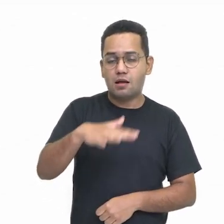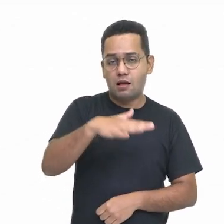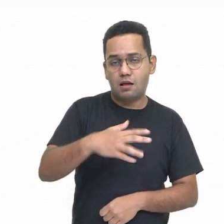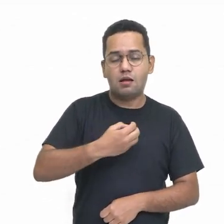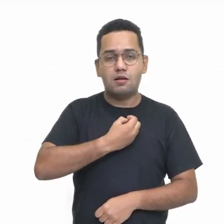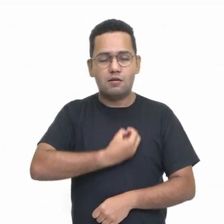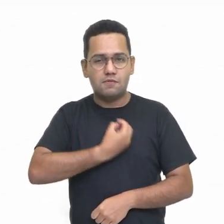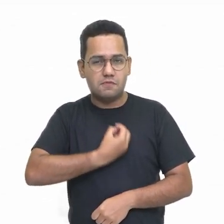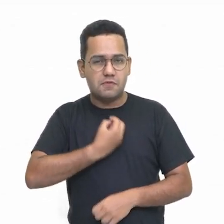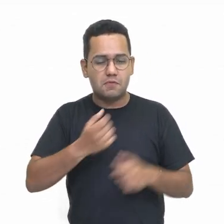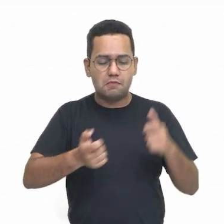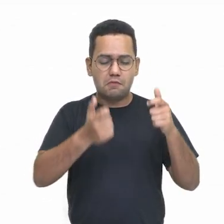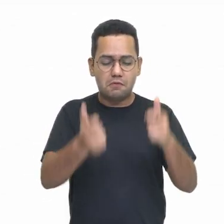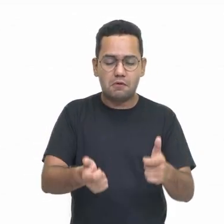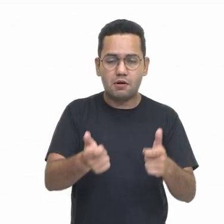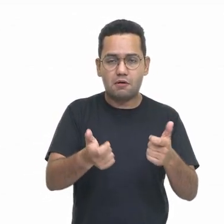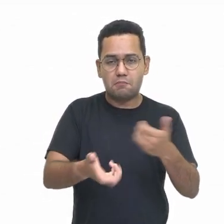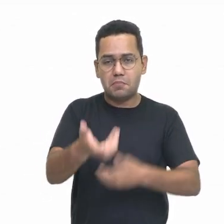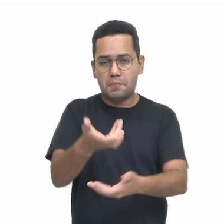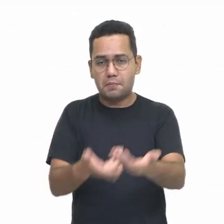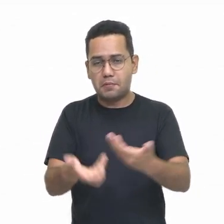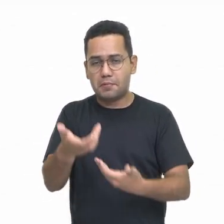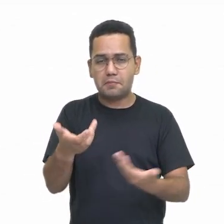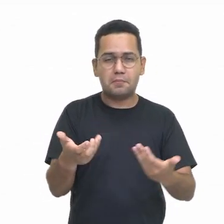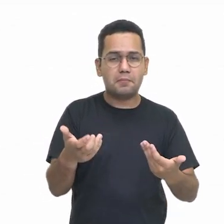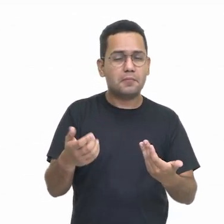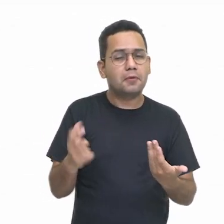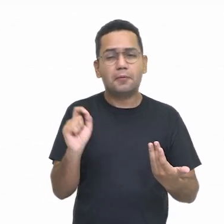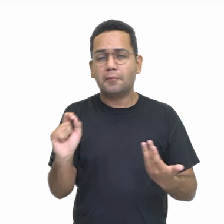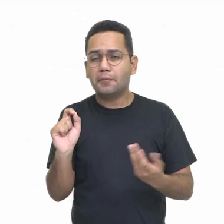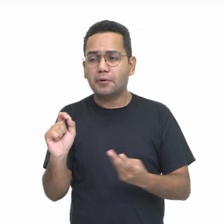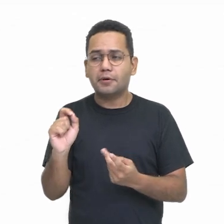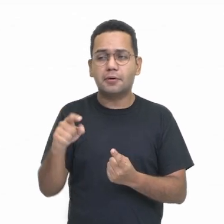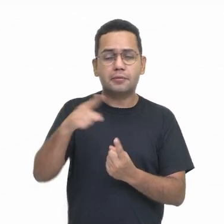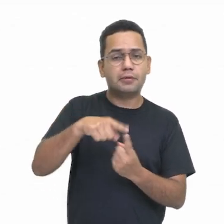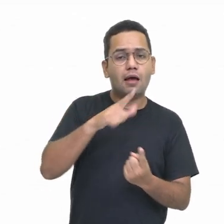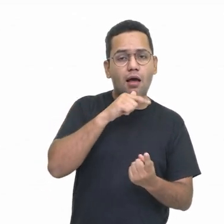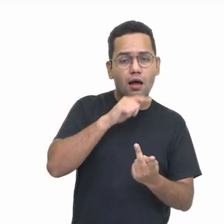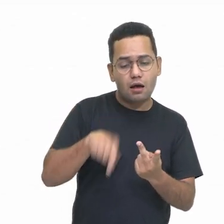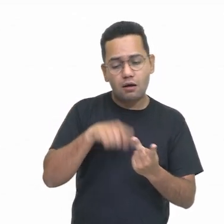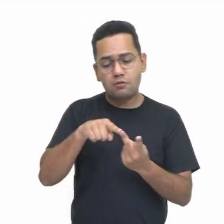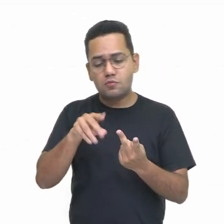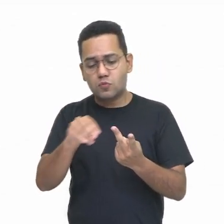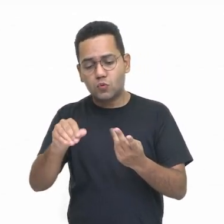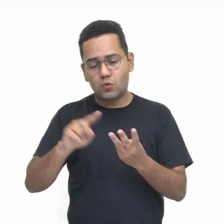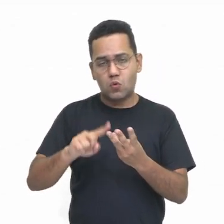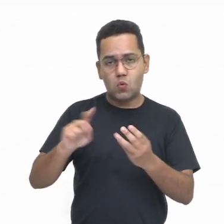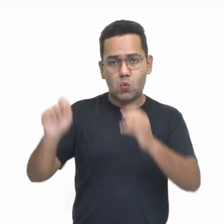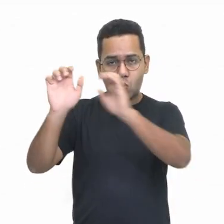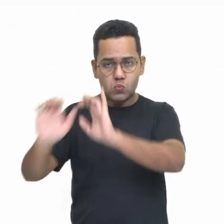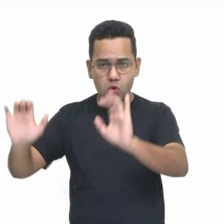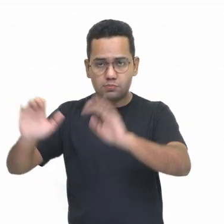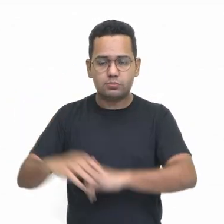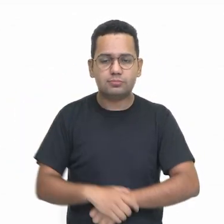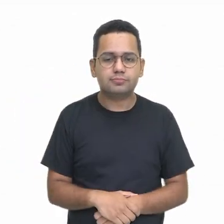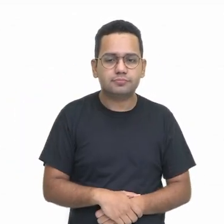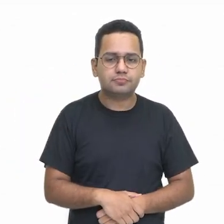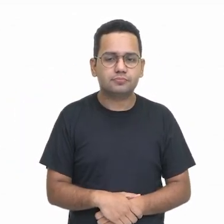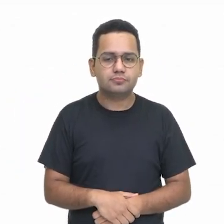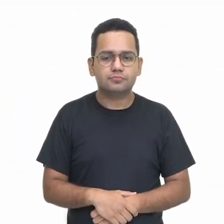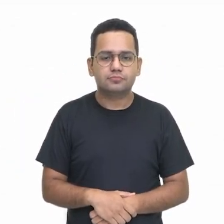vivem no ambiente em que eles vivem seja água solo ou na atmosfera considerando